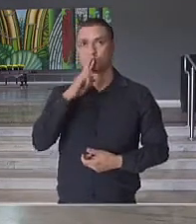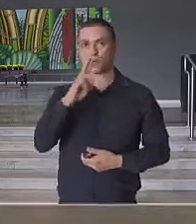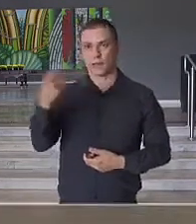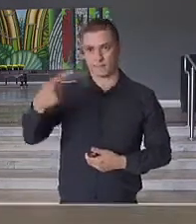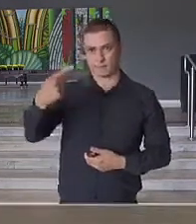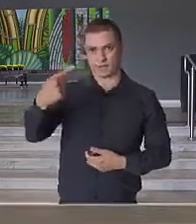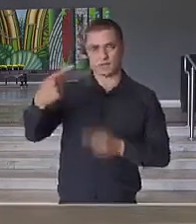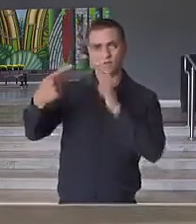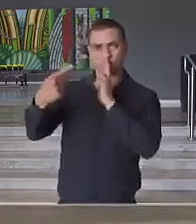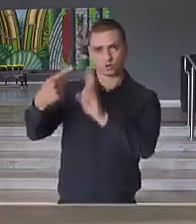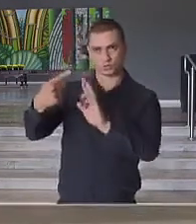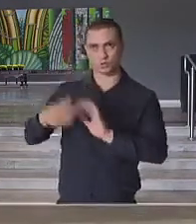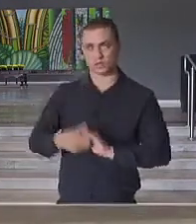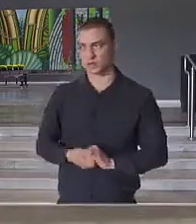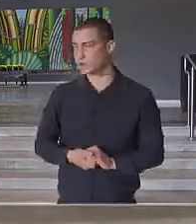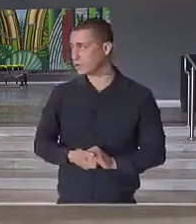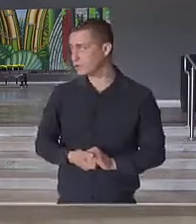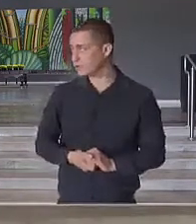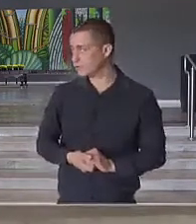primeira